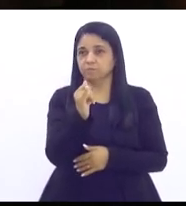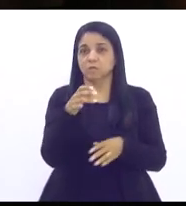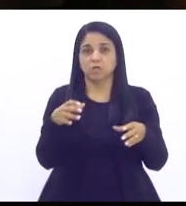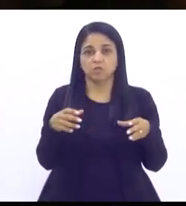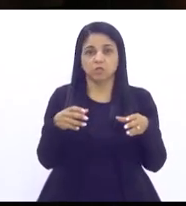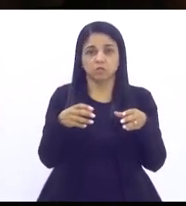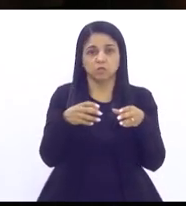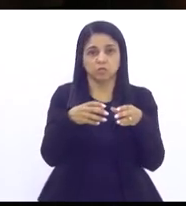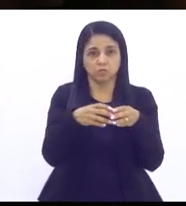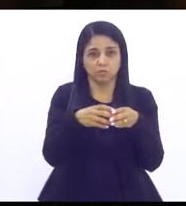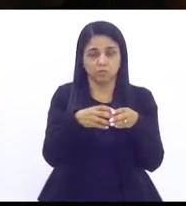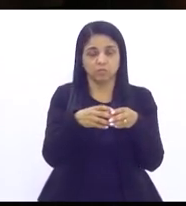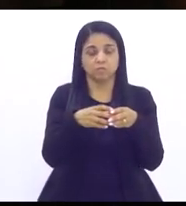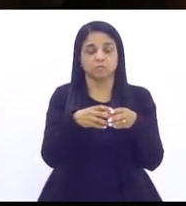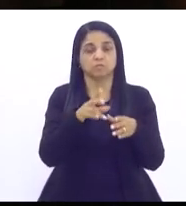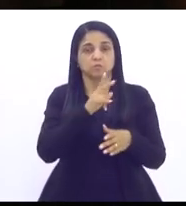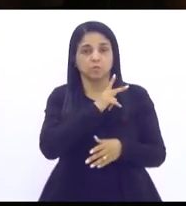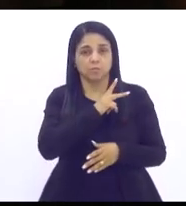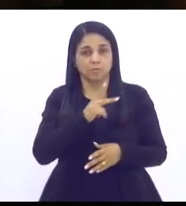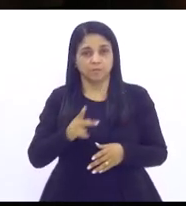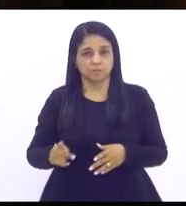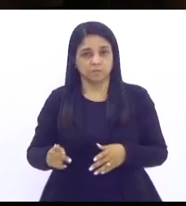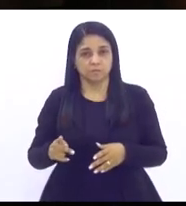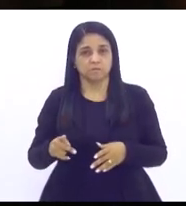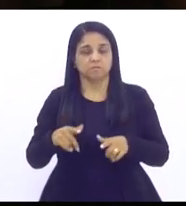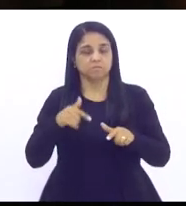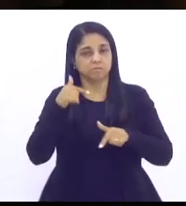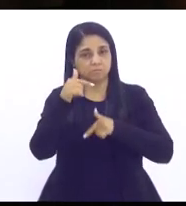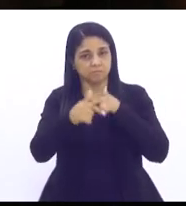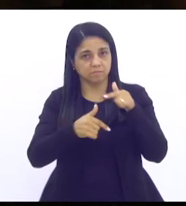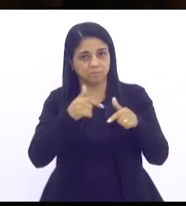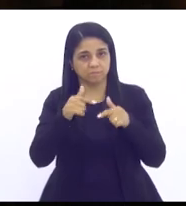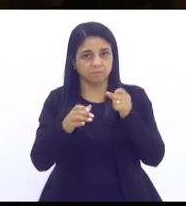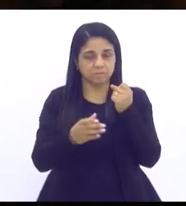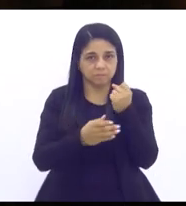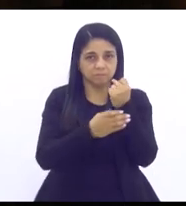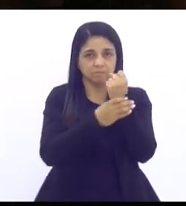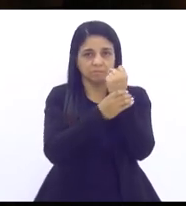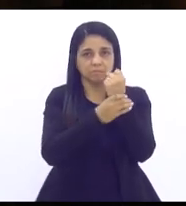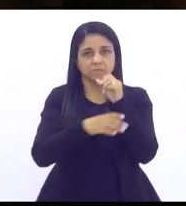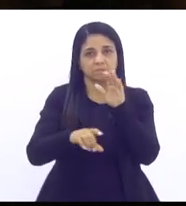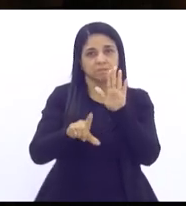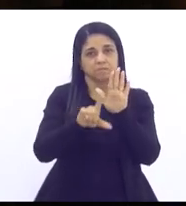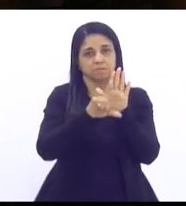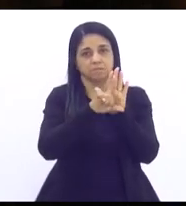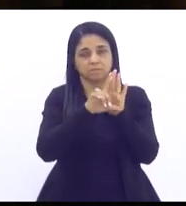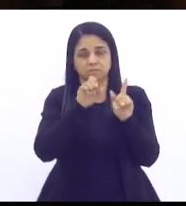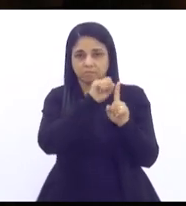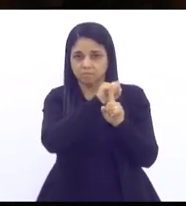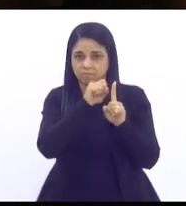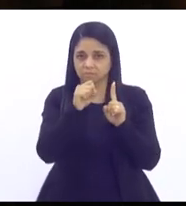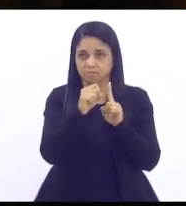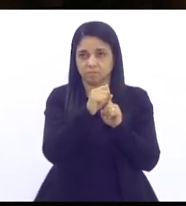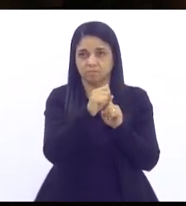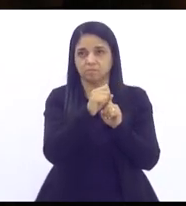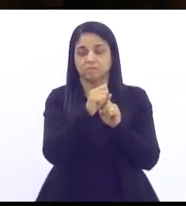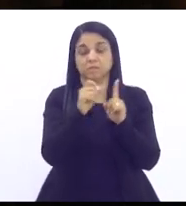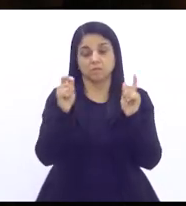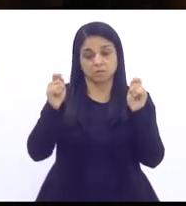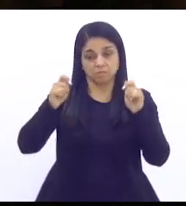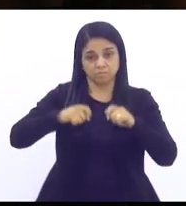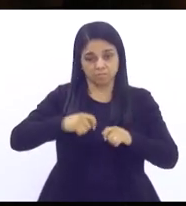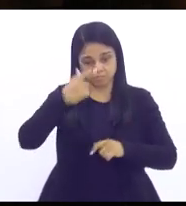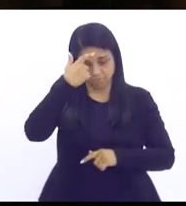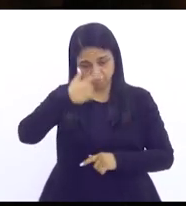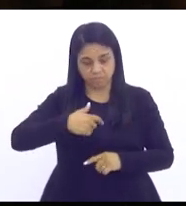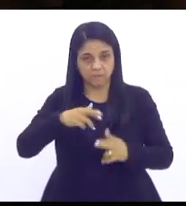de presidenta da Comissão de Trabalho, Seguridade Social e Legislação Social, é de competência desta parlamentar,